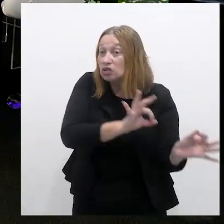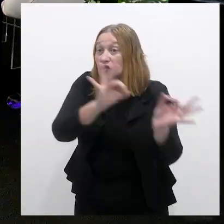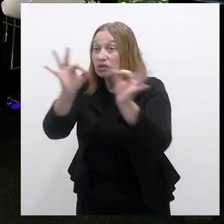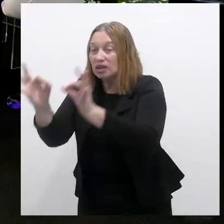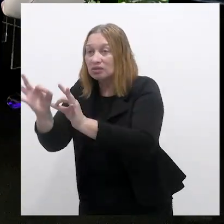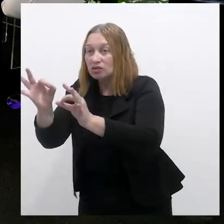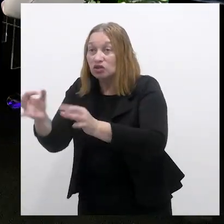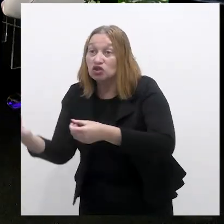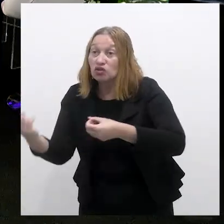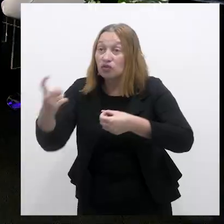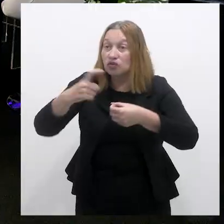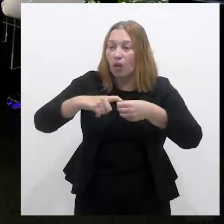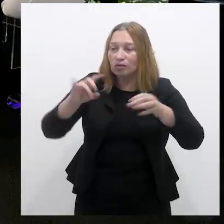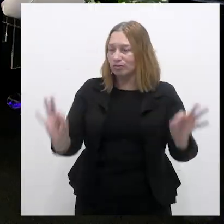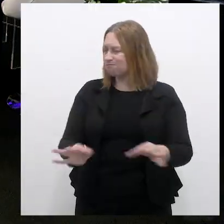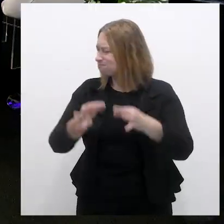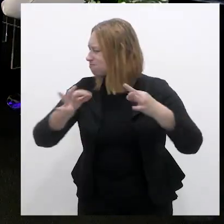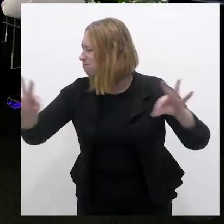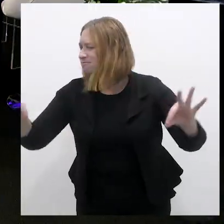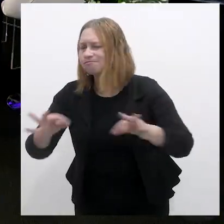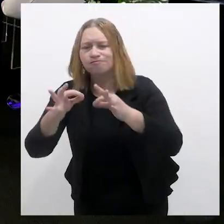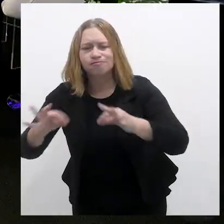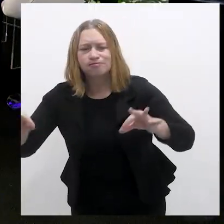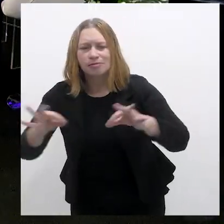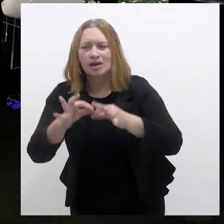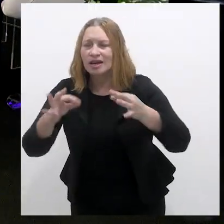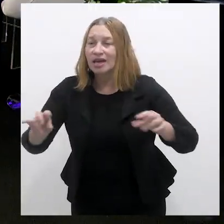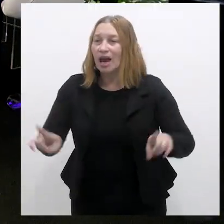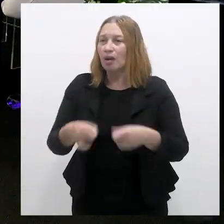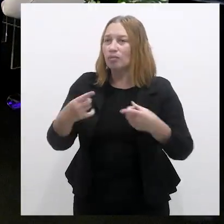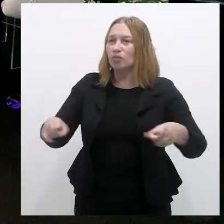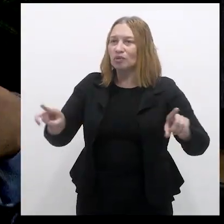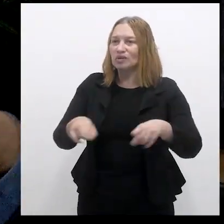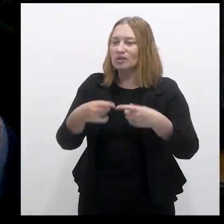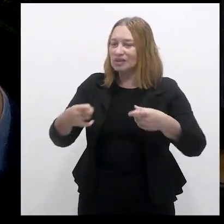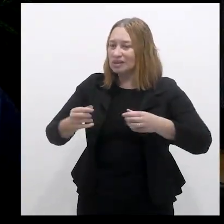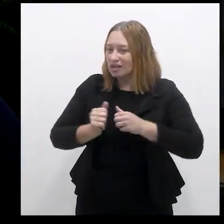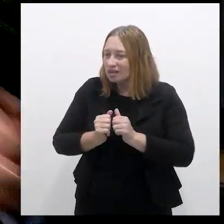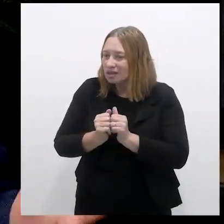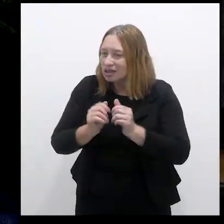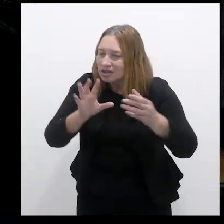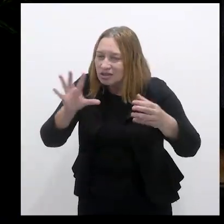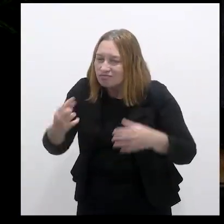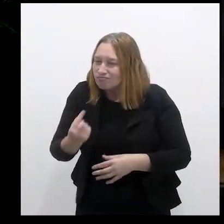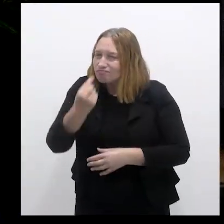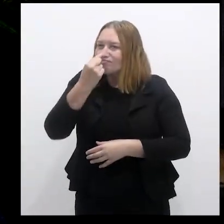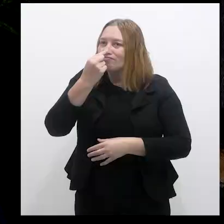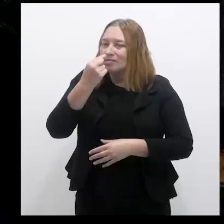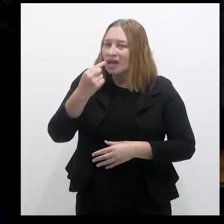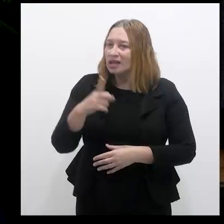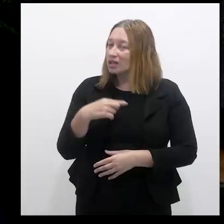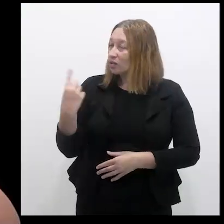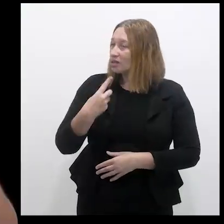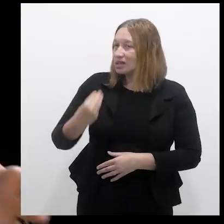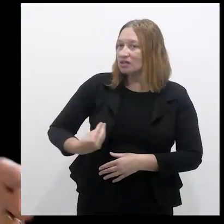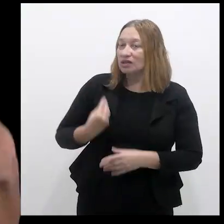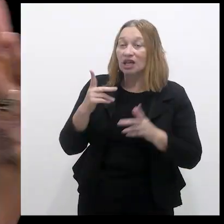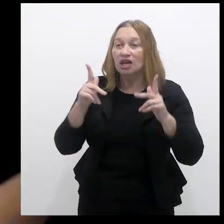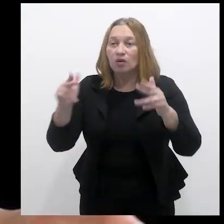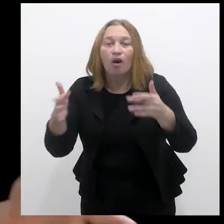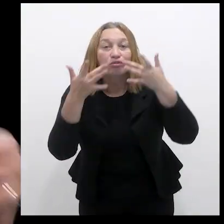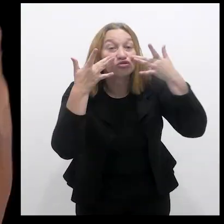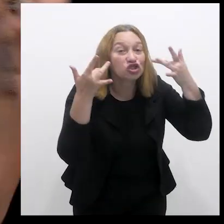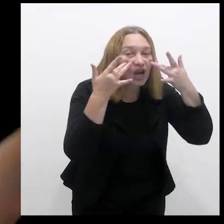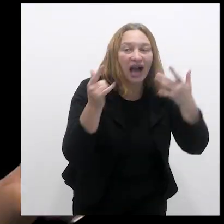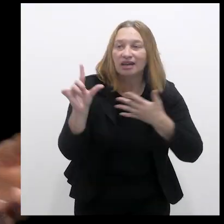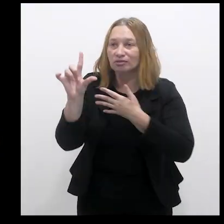trazer o público de volta para as salas de concerto, fazer com que essa música vire companheira das pessoas. Que ela faça parte da nossa